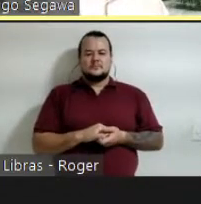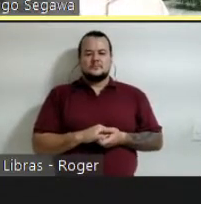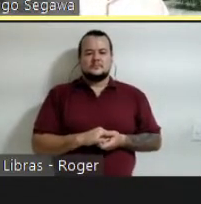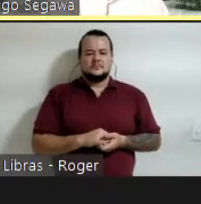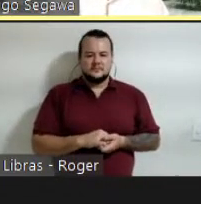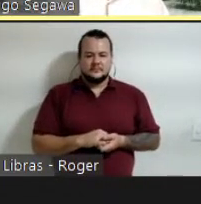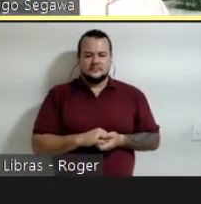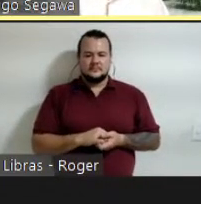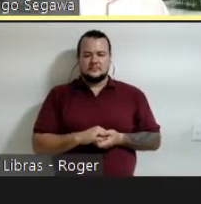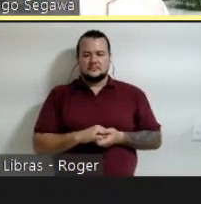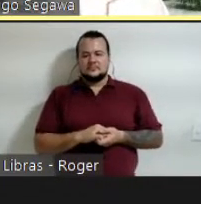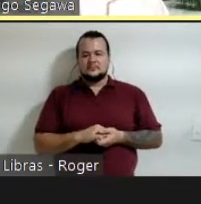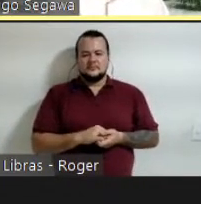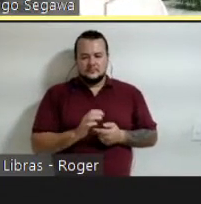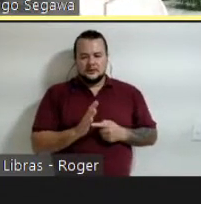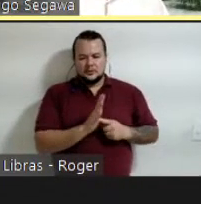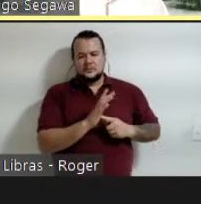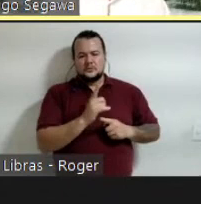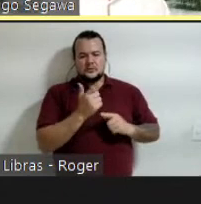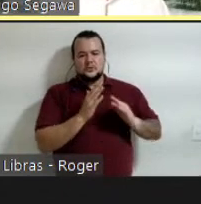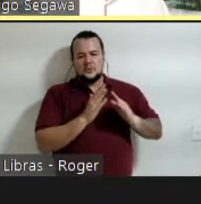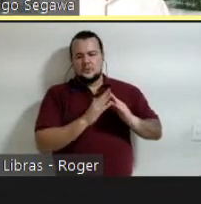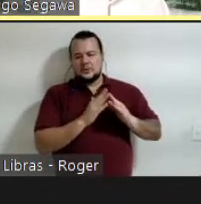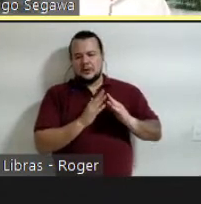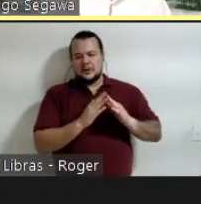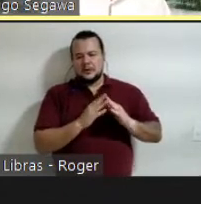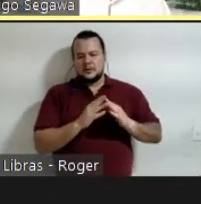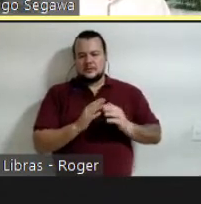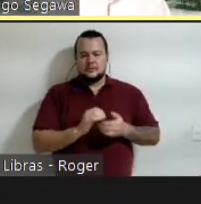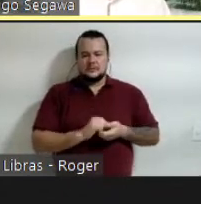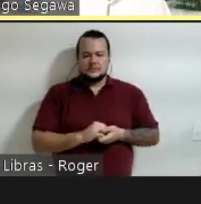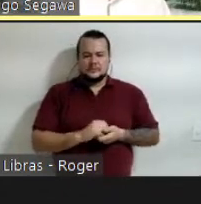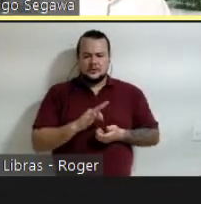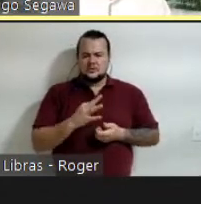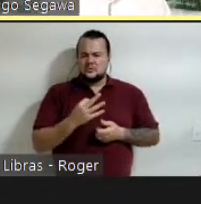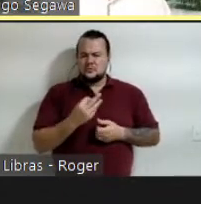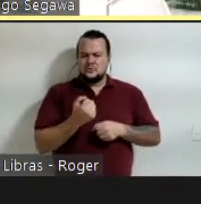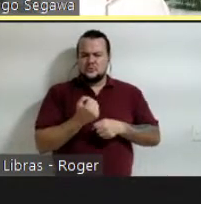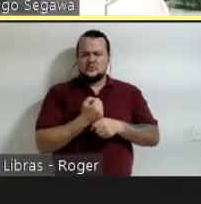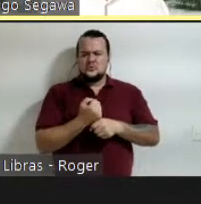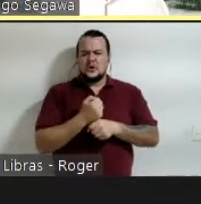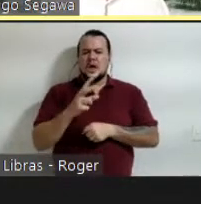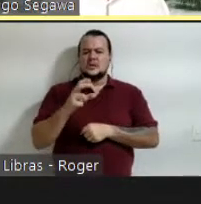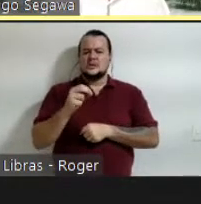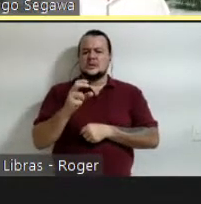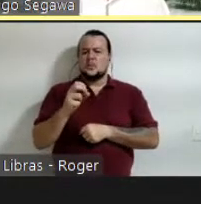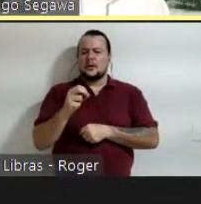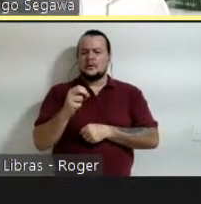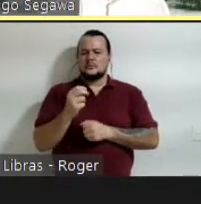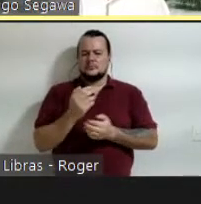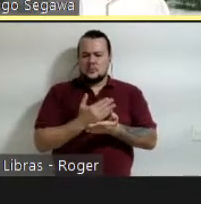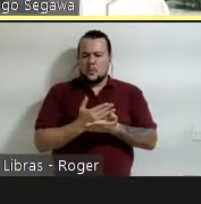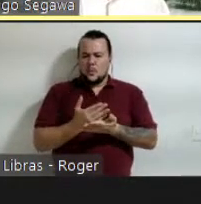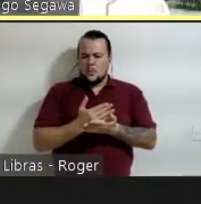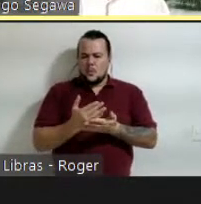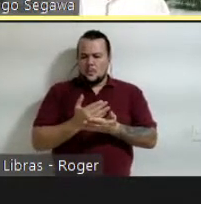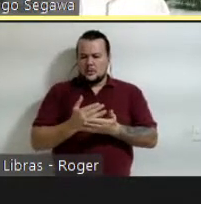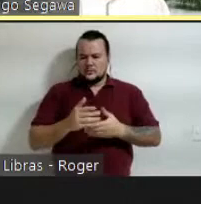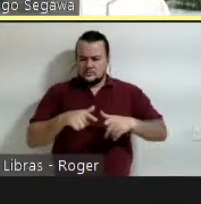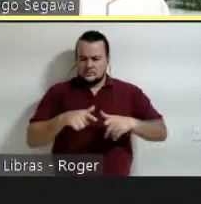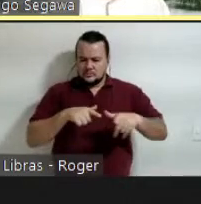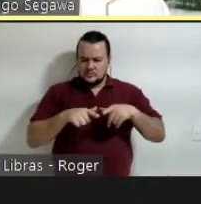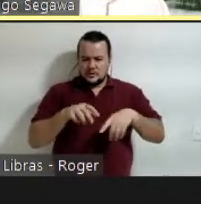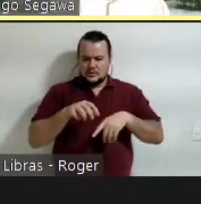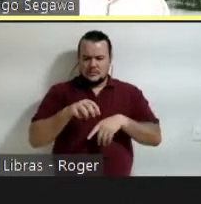Ou esta outra casa. Como vocês estão vendo, são casas dos anos 50, do início da carreira de Seidler.